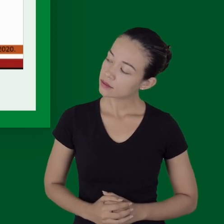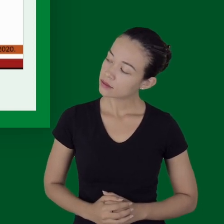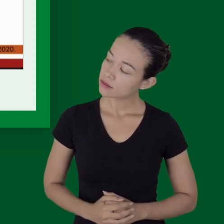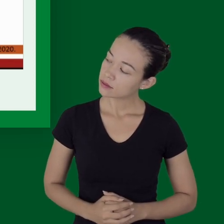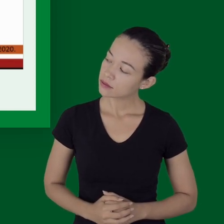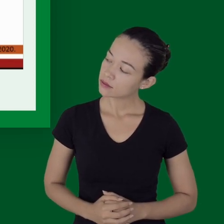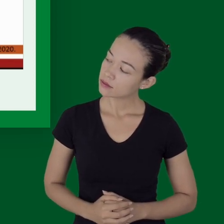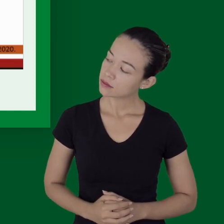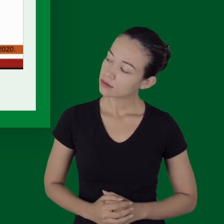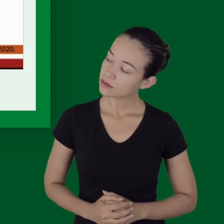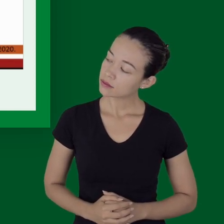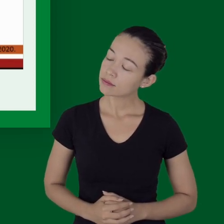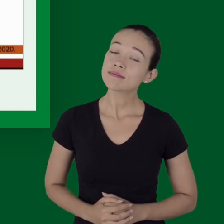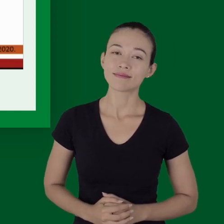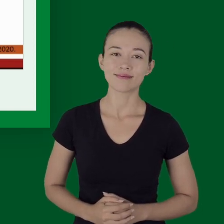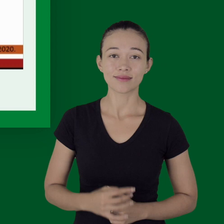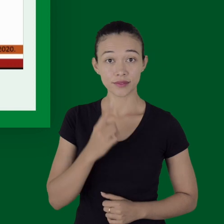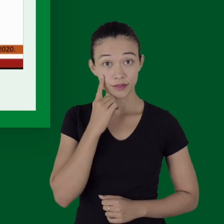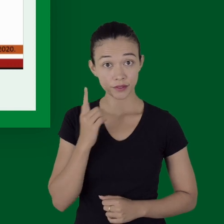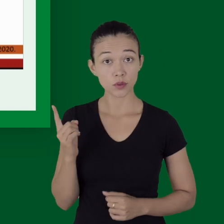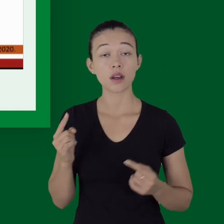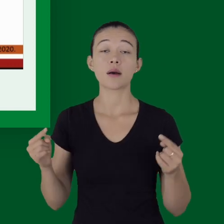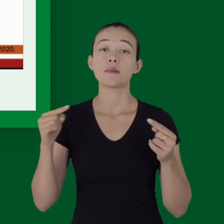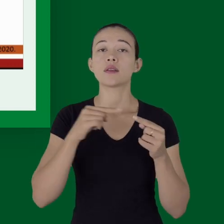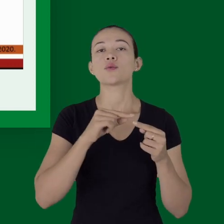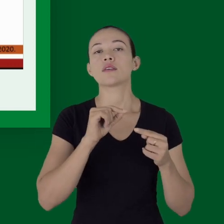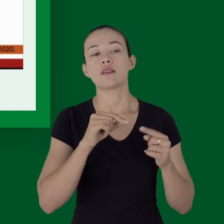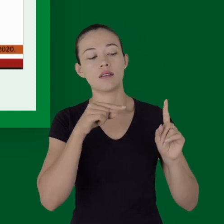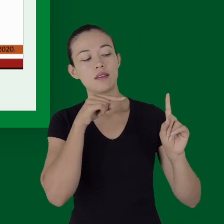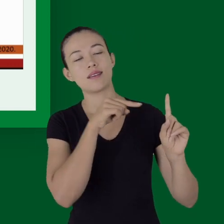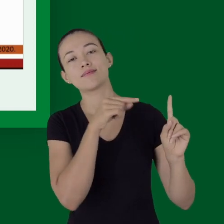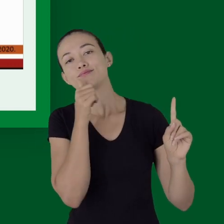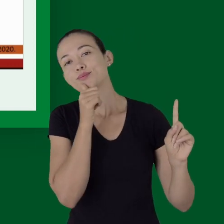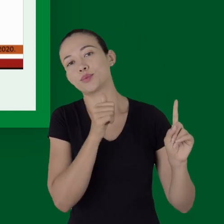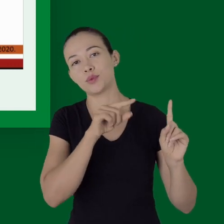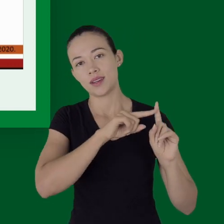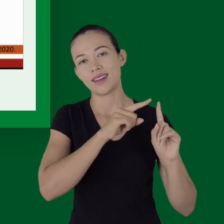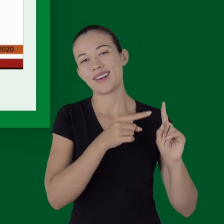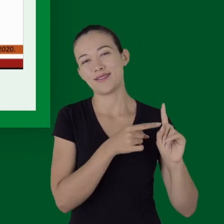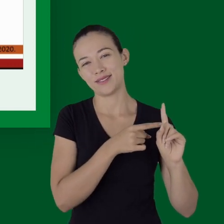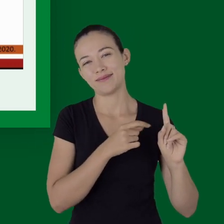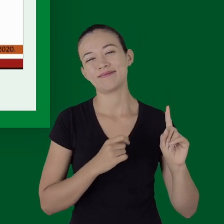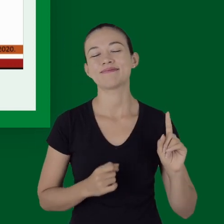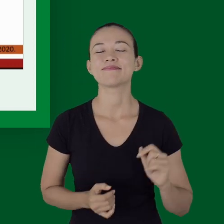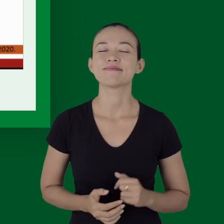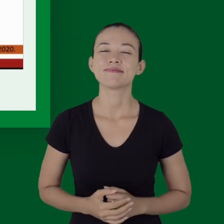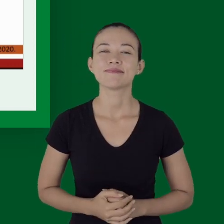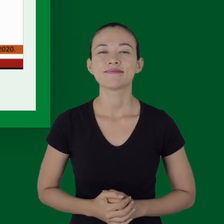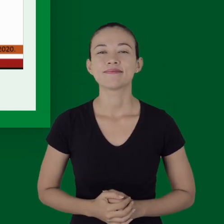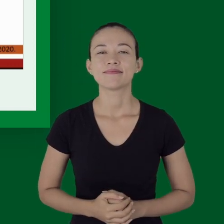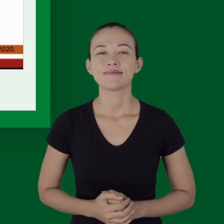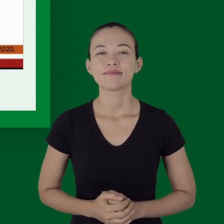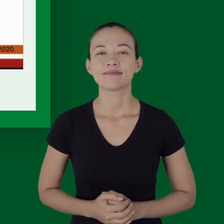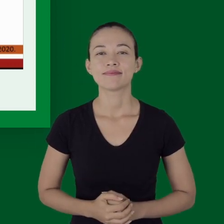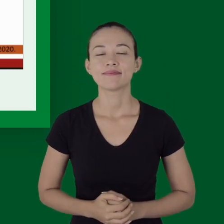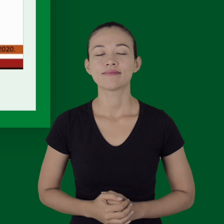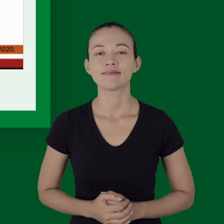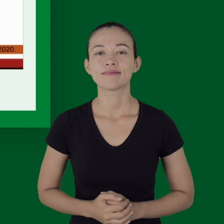de febre, o H de hipertensão. Então, no caso da PCR materna, a gente tem esse A, B, C, D, E, F, G, H.